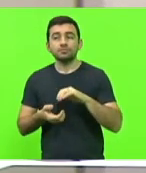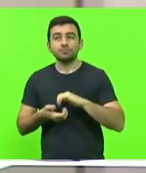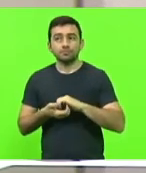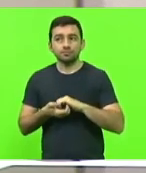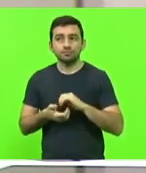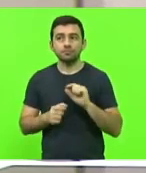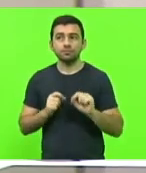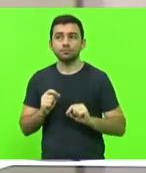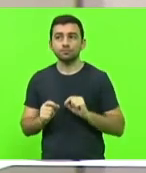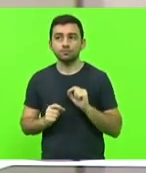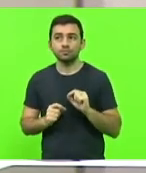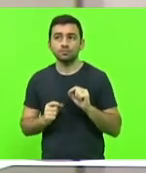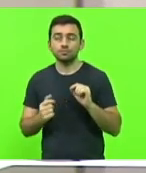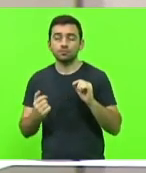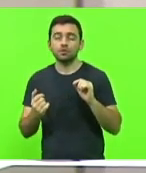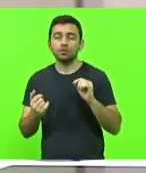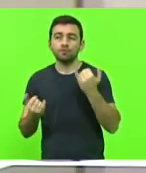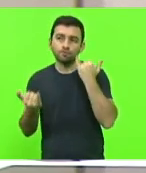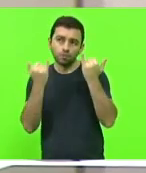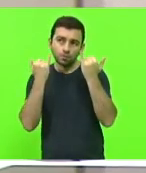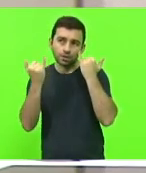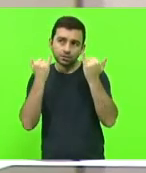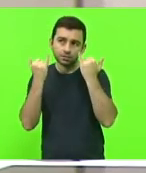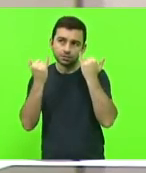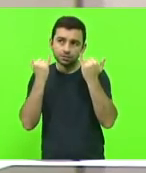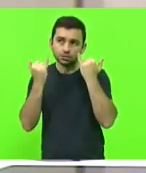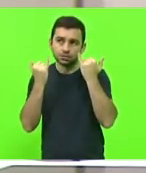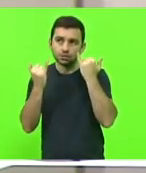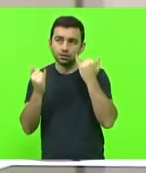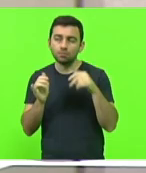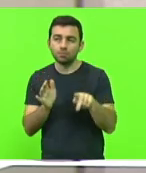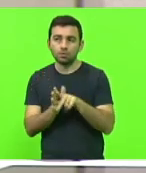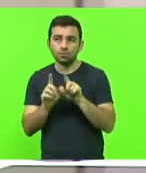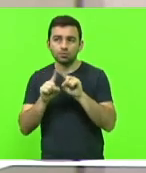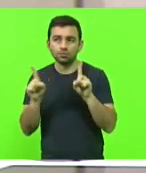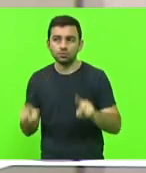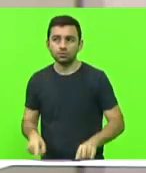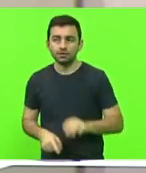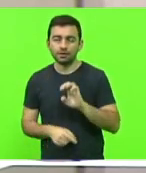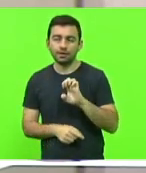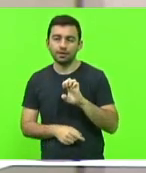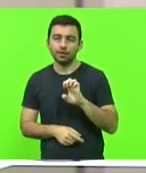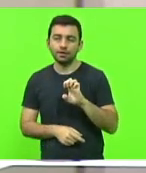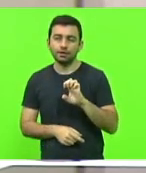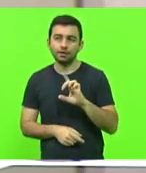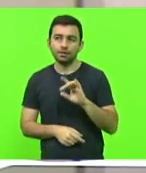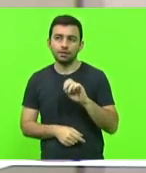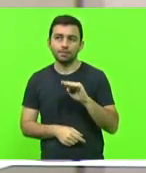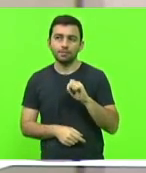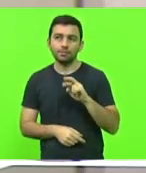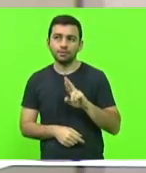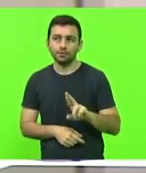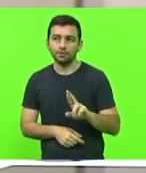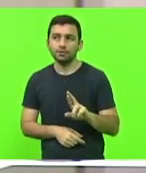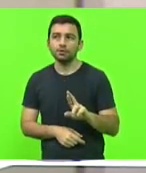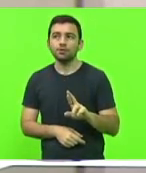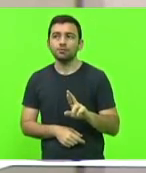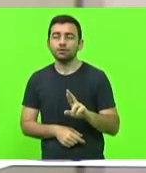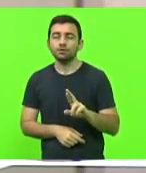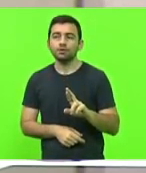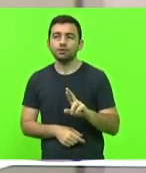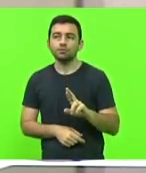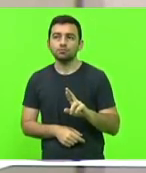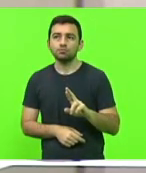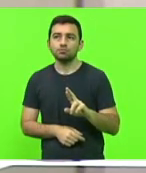informações curriculares acerca do servidor Edemir Alexandre de Camargo